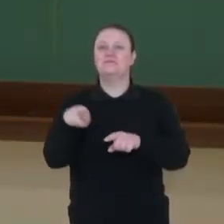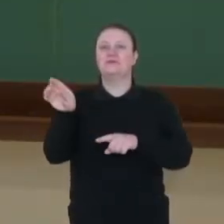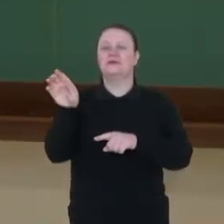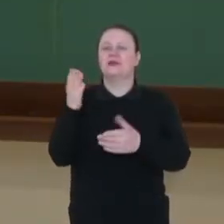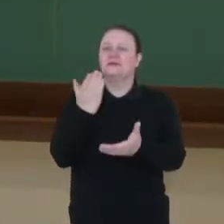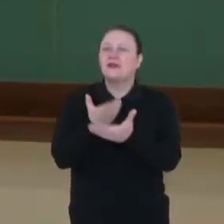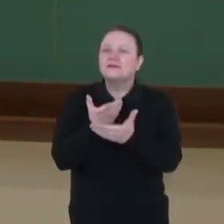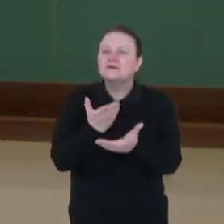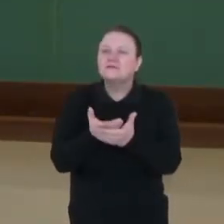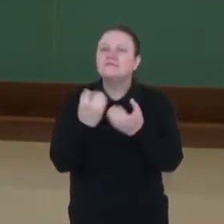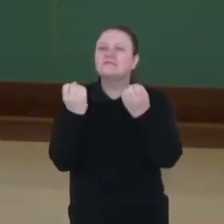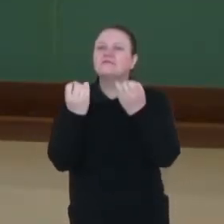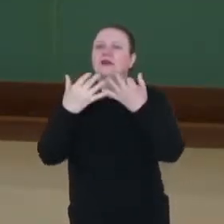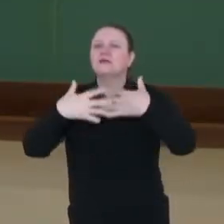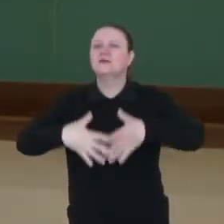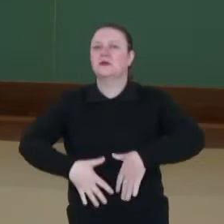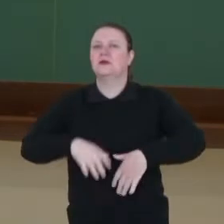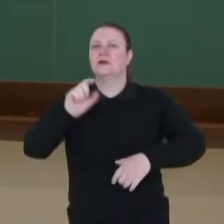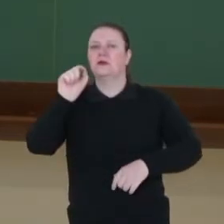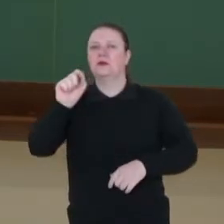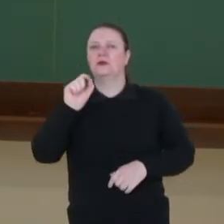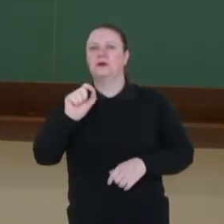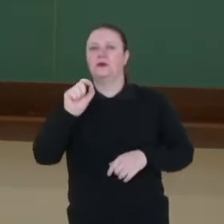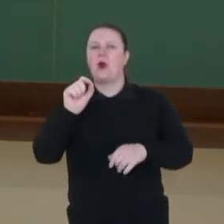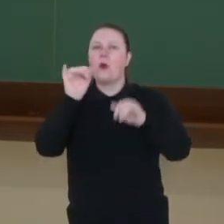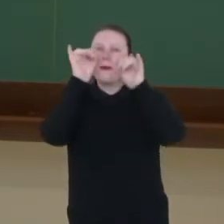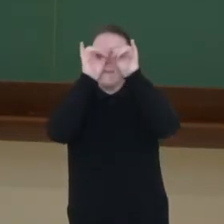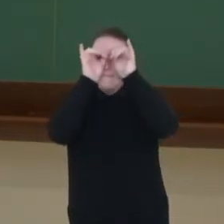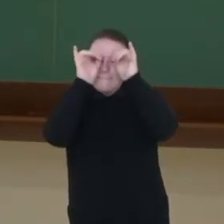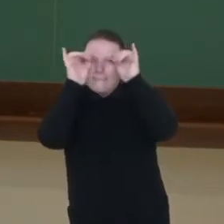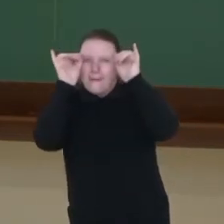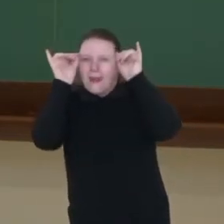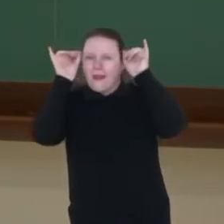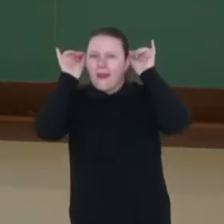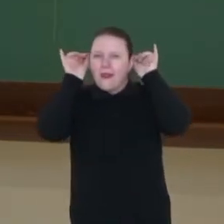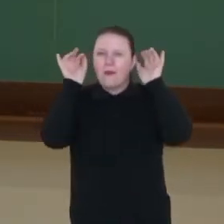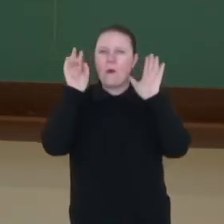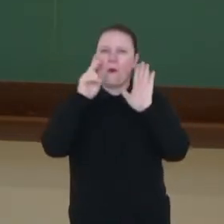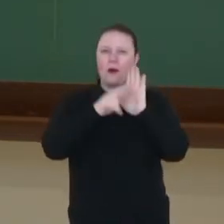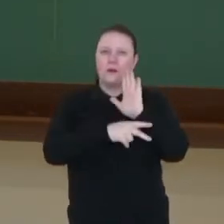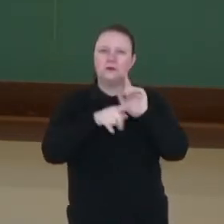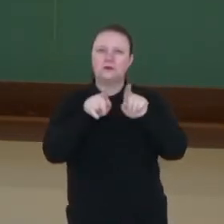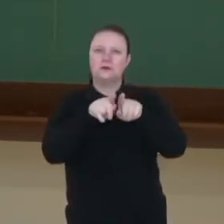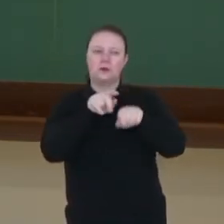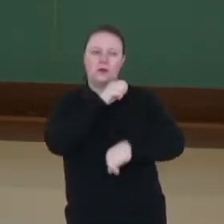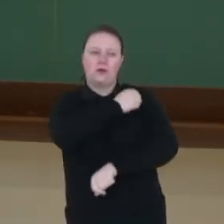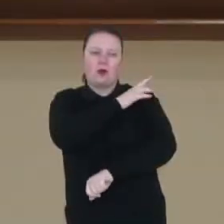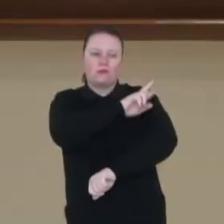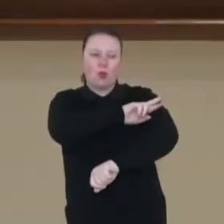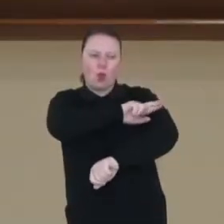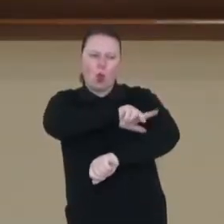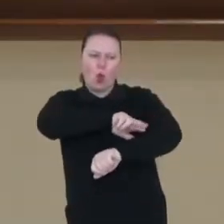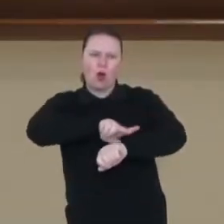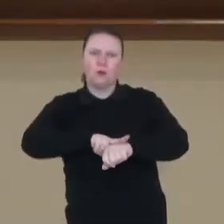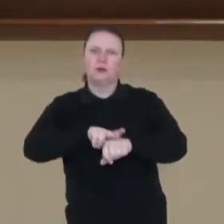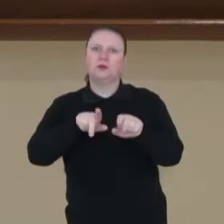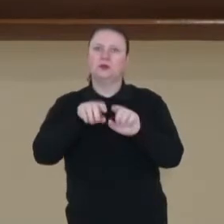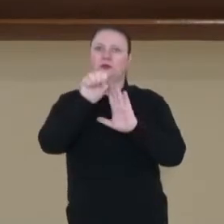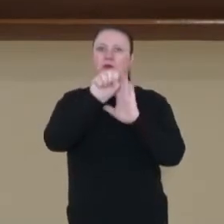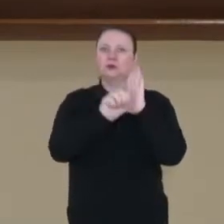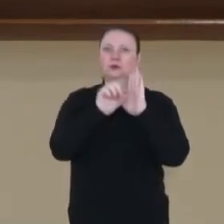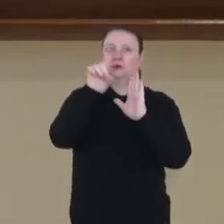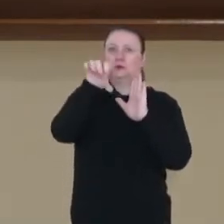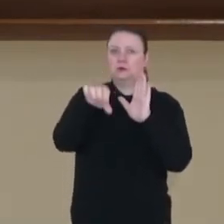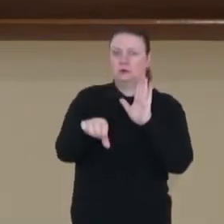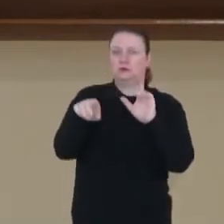aula a gente vai falar sobre o seguinte: o imperialismo, as teorias racistas do século XIX e, mais em especial,